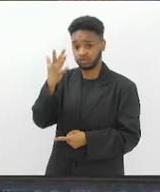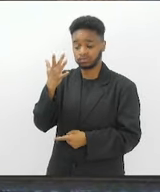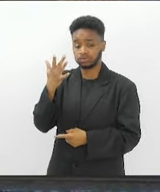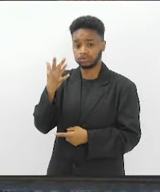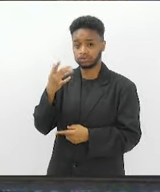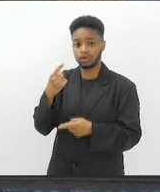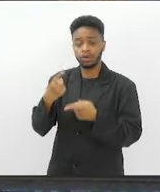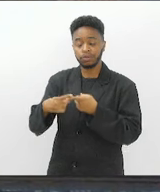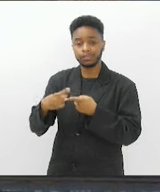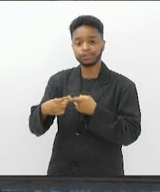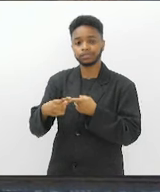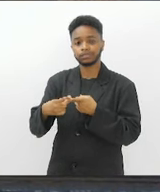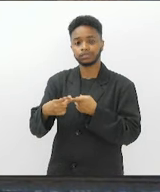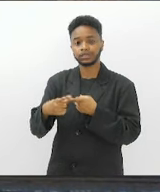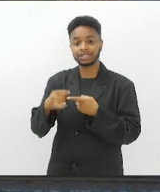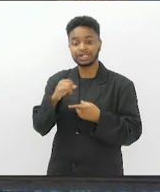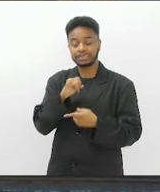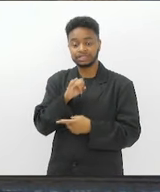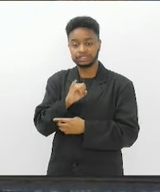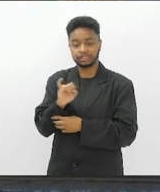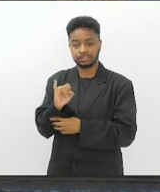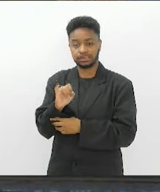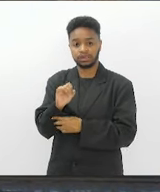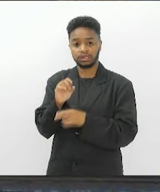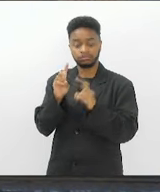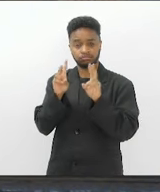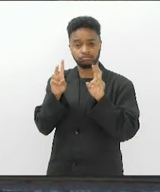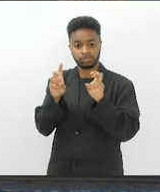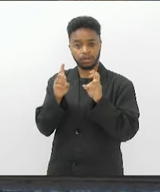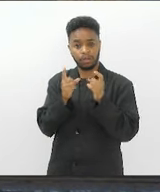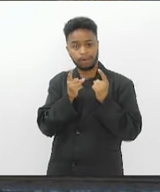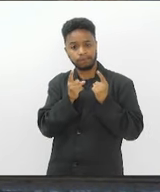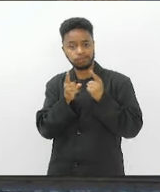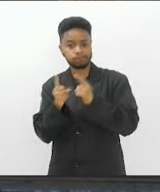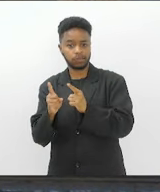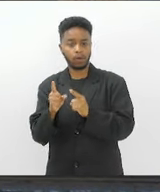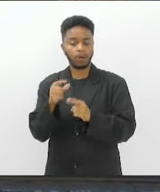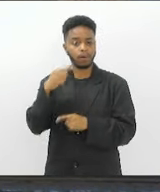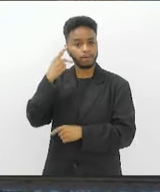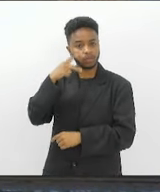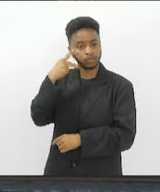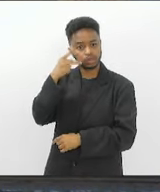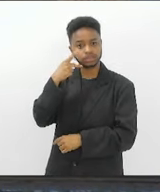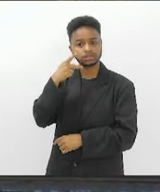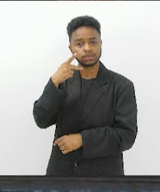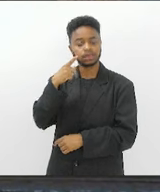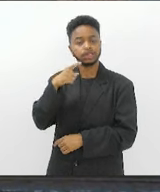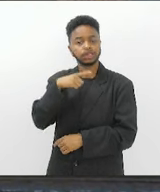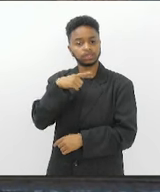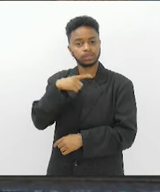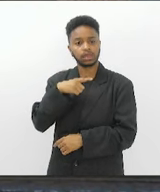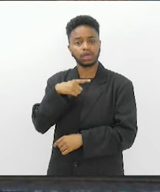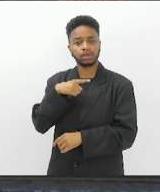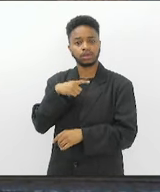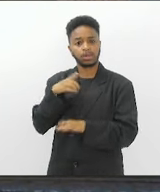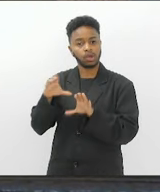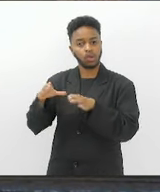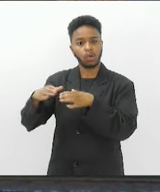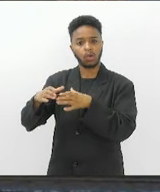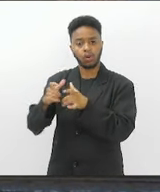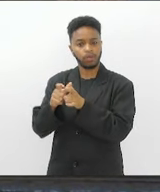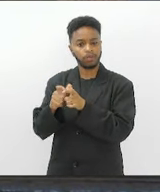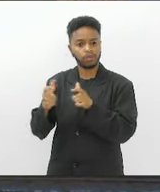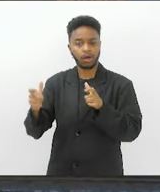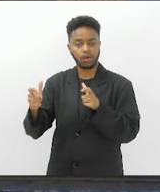vez que a agressão é sobretudo a um político, há uma leniência por parte de grande parte